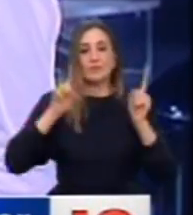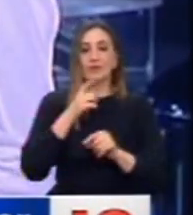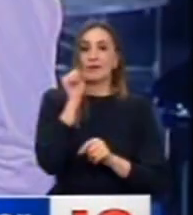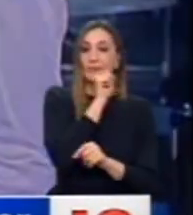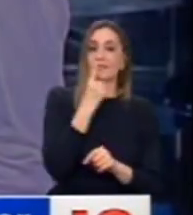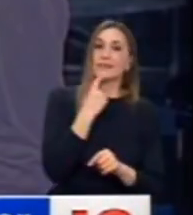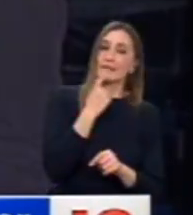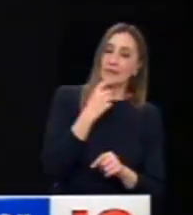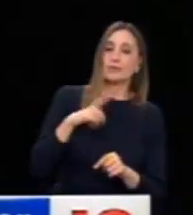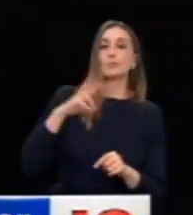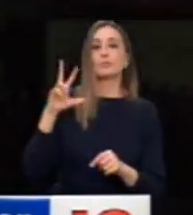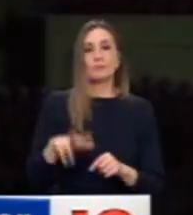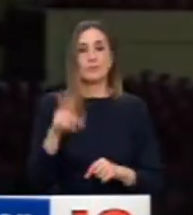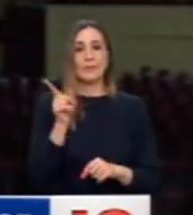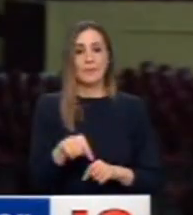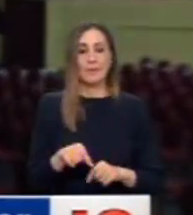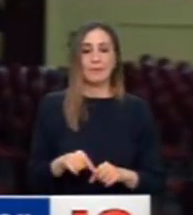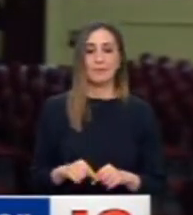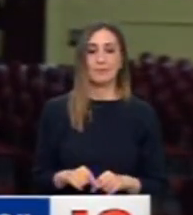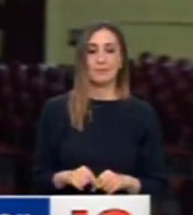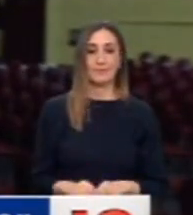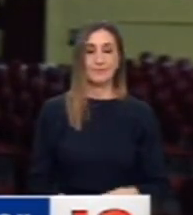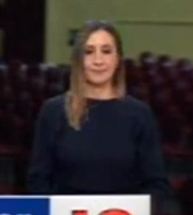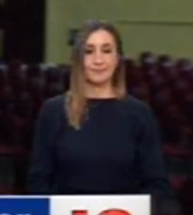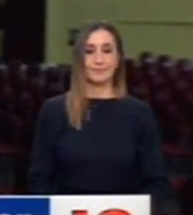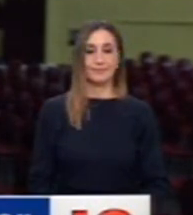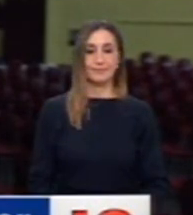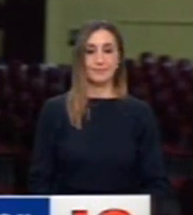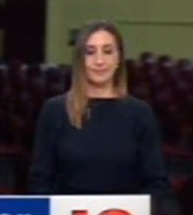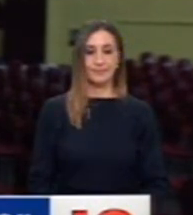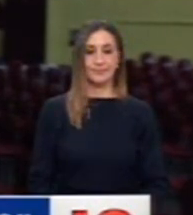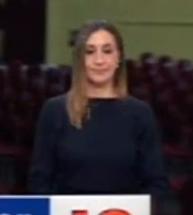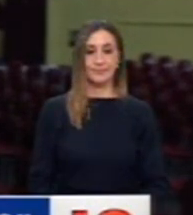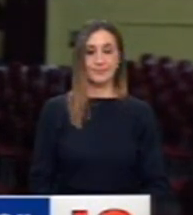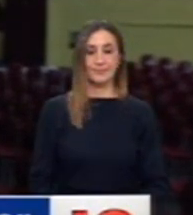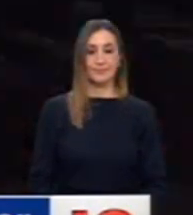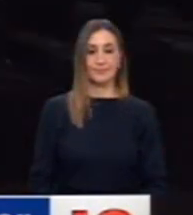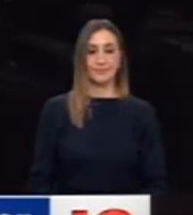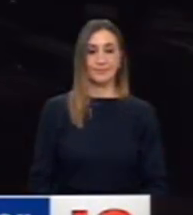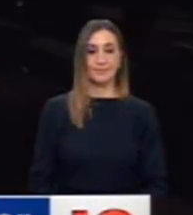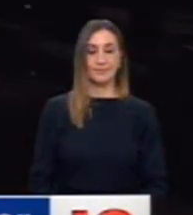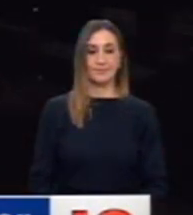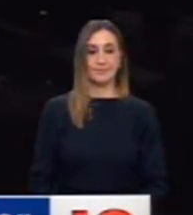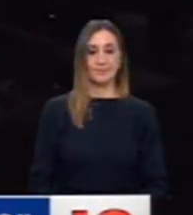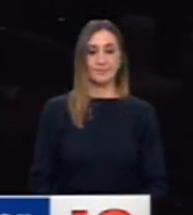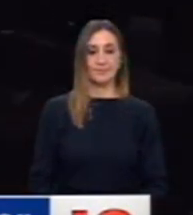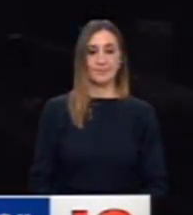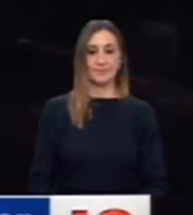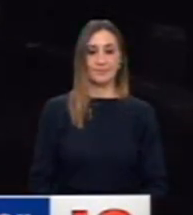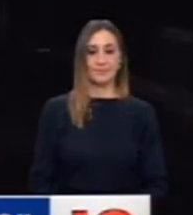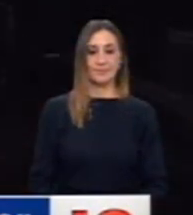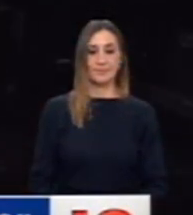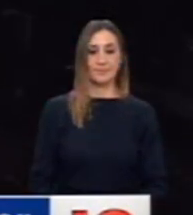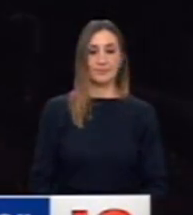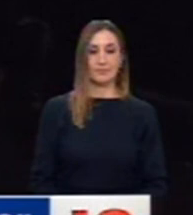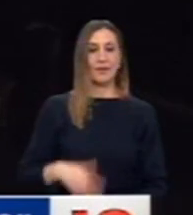inglês e em português. Já não quero mais. O poema